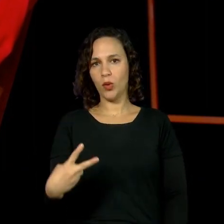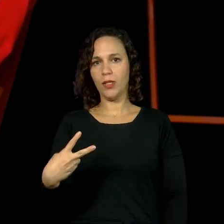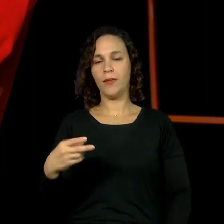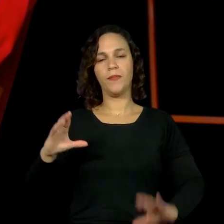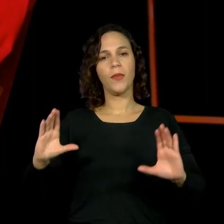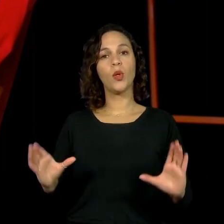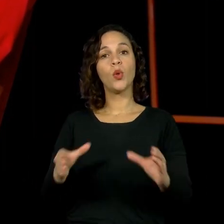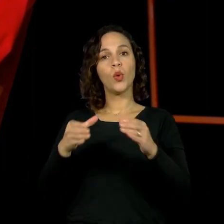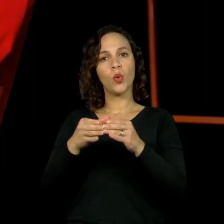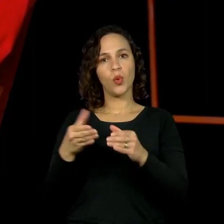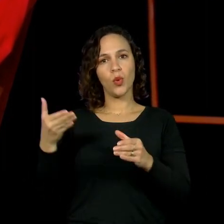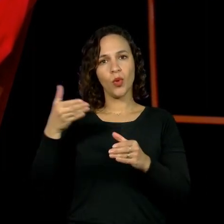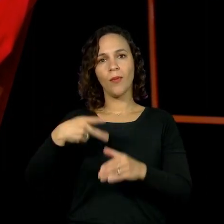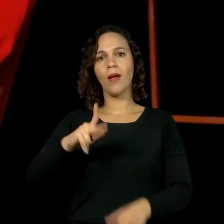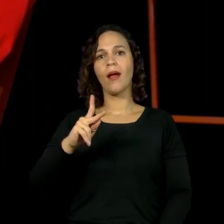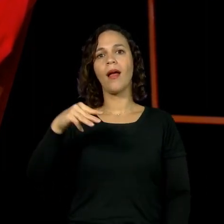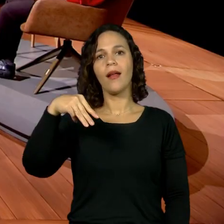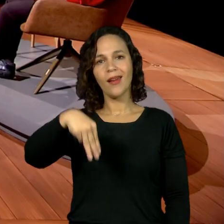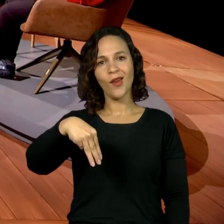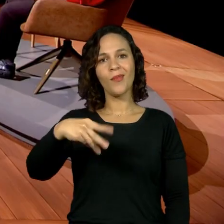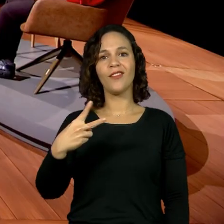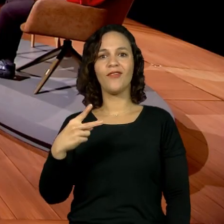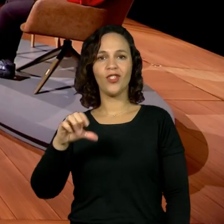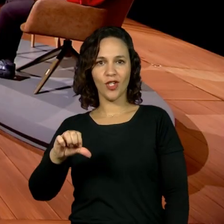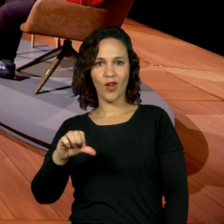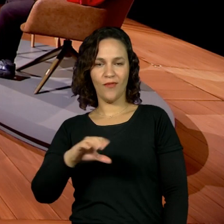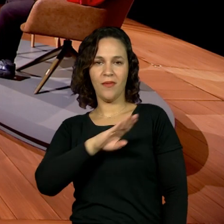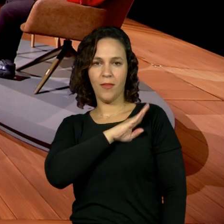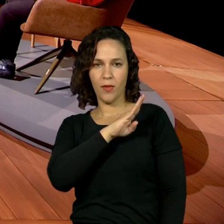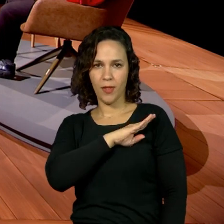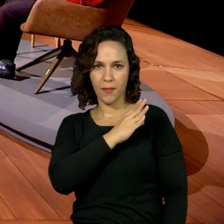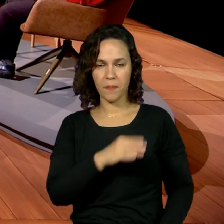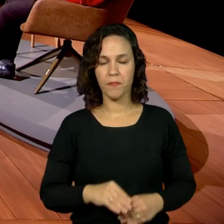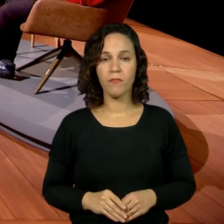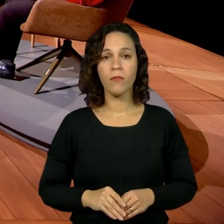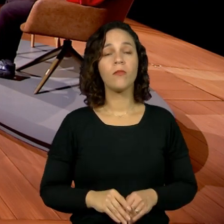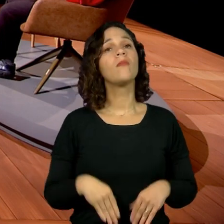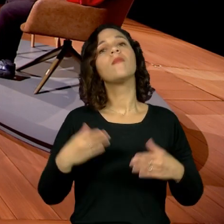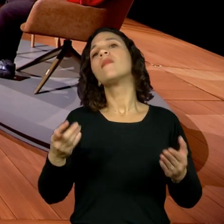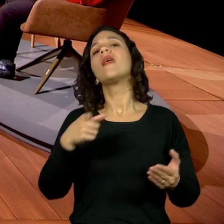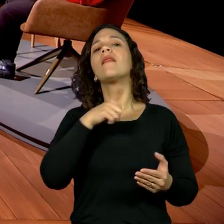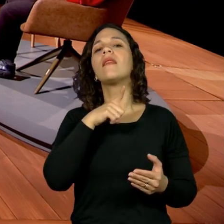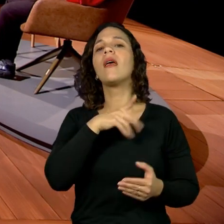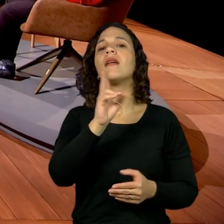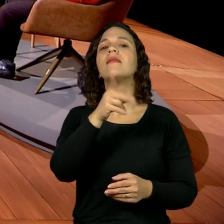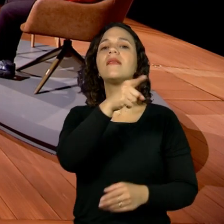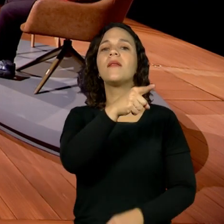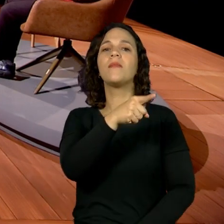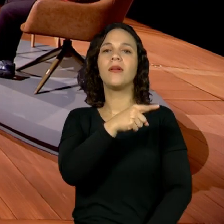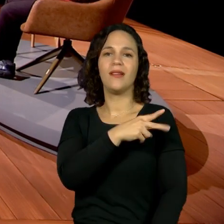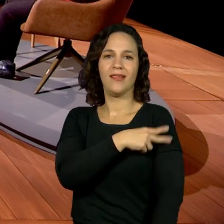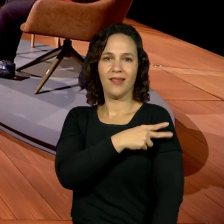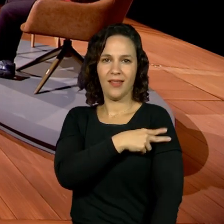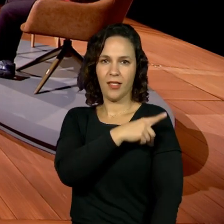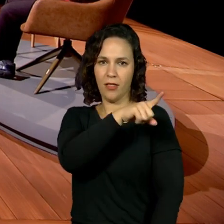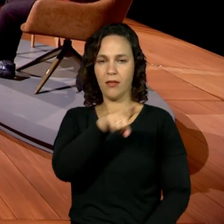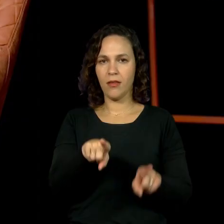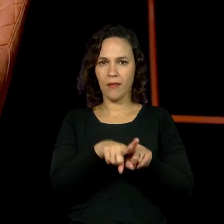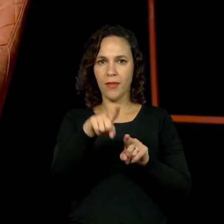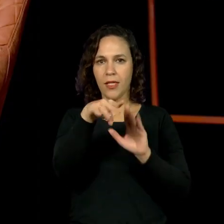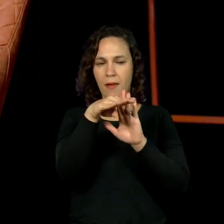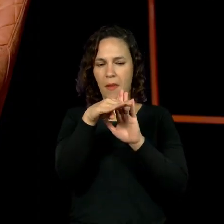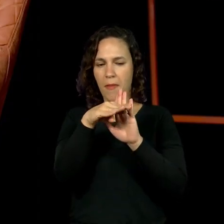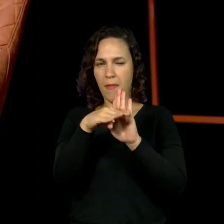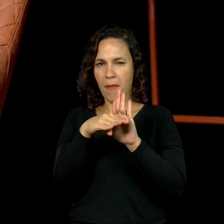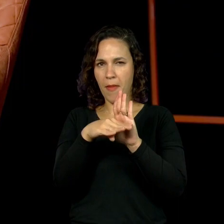Bandeirantes, lá no quilômetro 29, em Barueri. Um sargento fazia sempre uma relação, sargento burocrata também, Nemésio